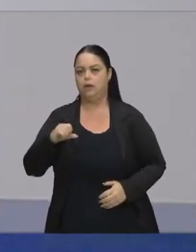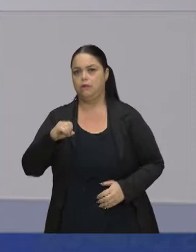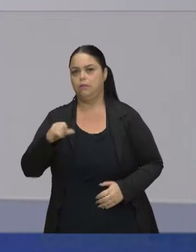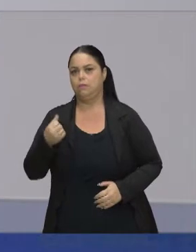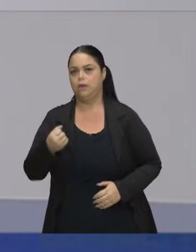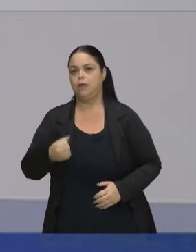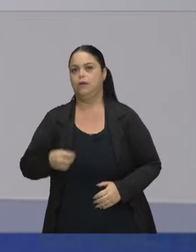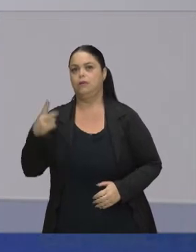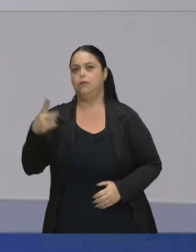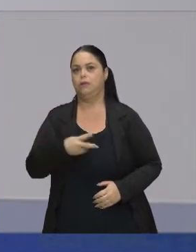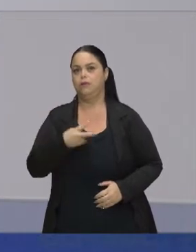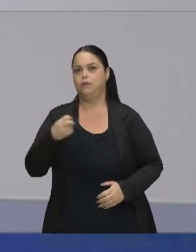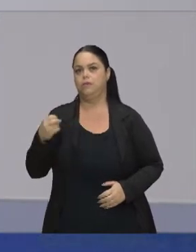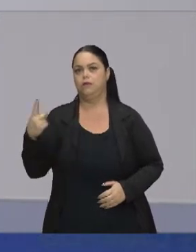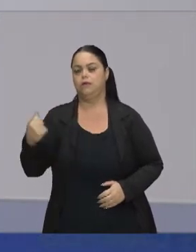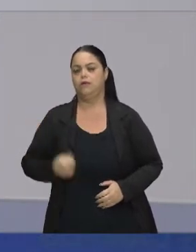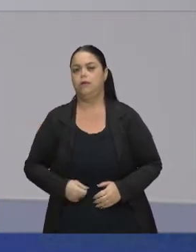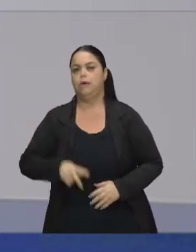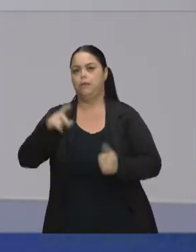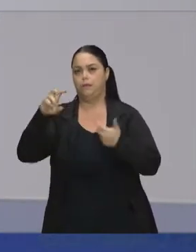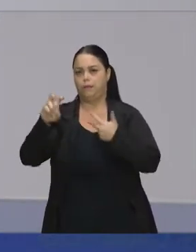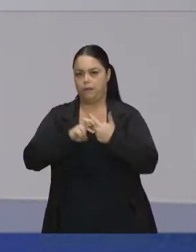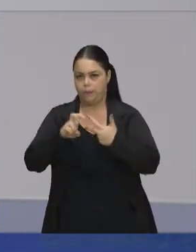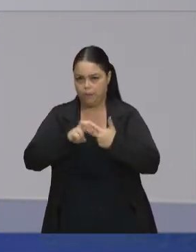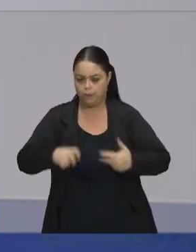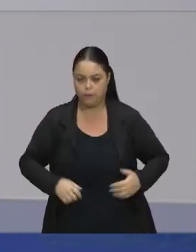606/2021, autoria do Poder Executivo.